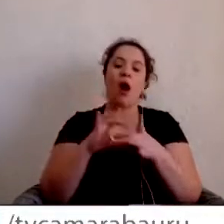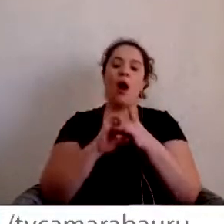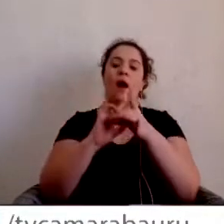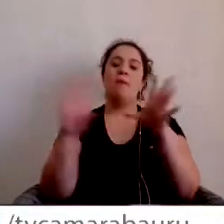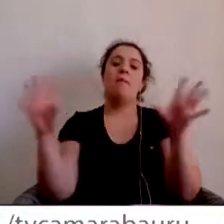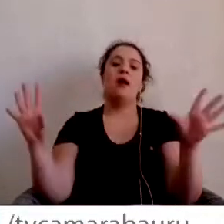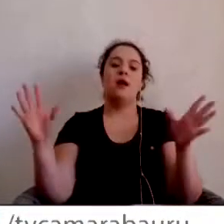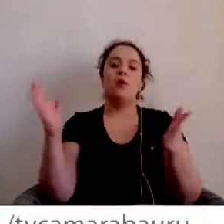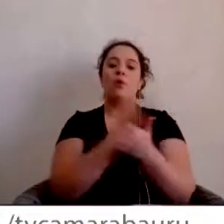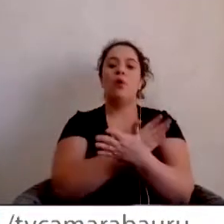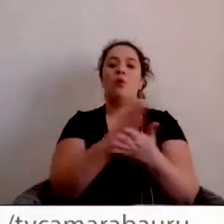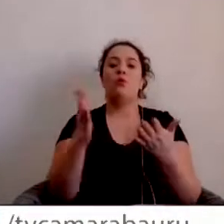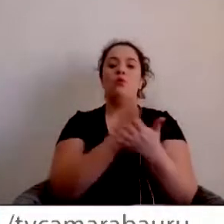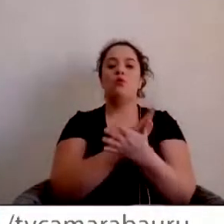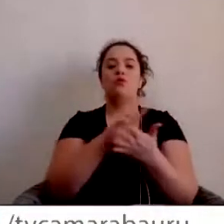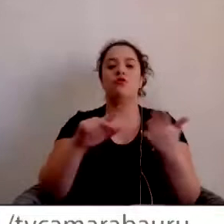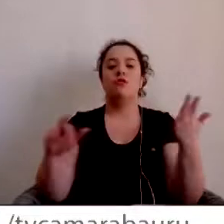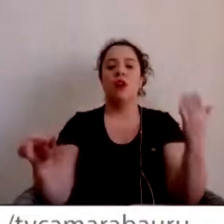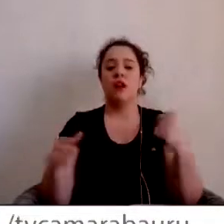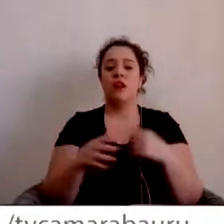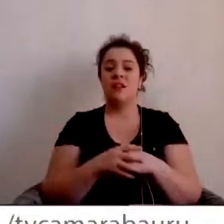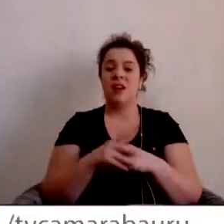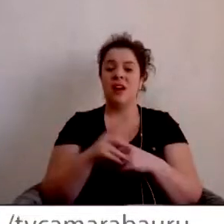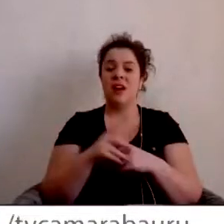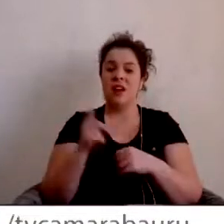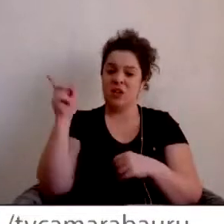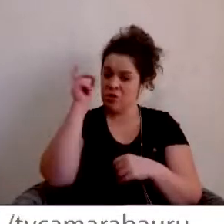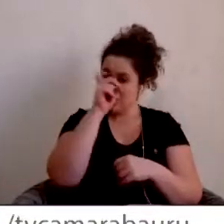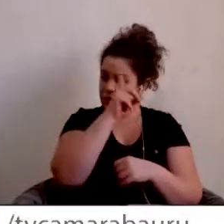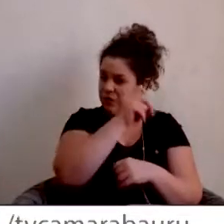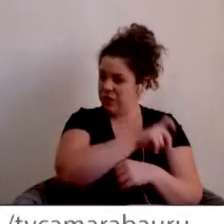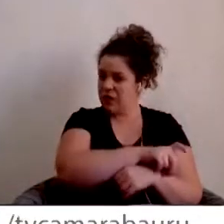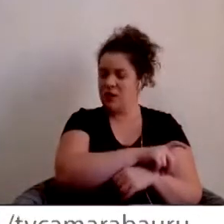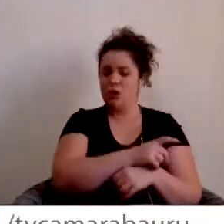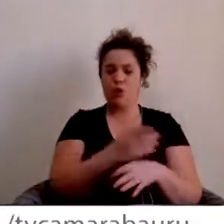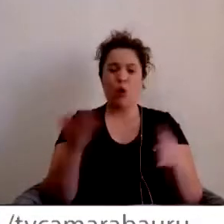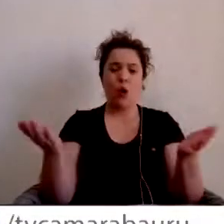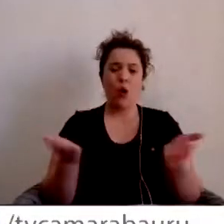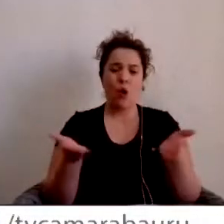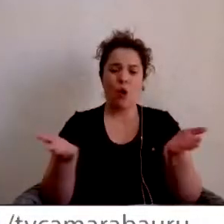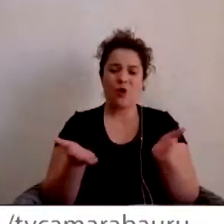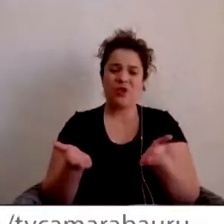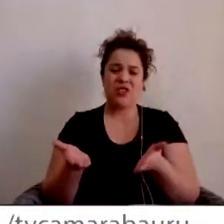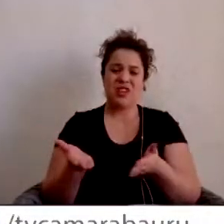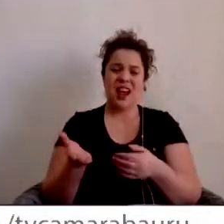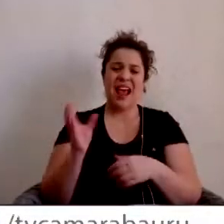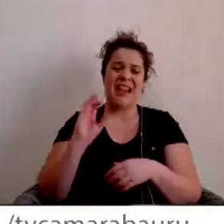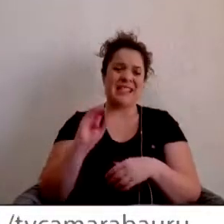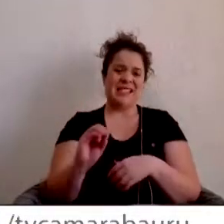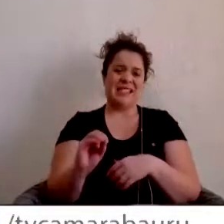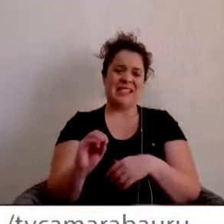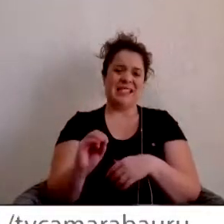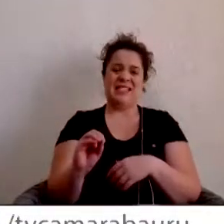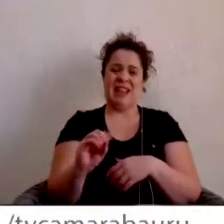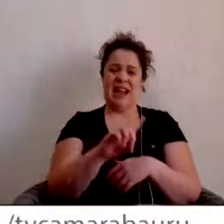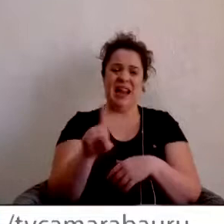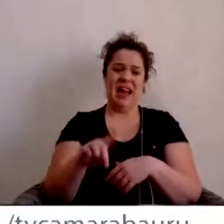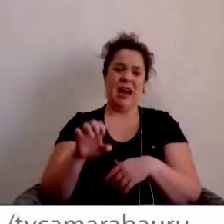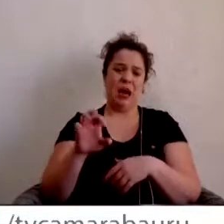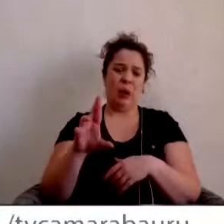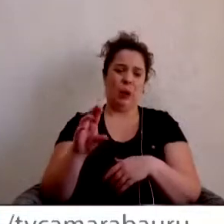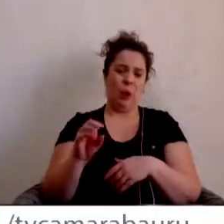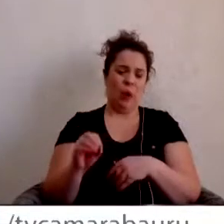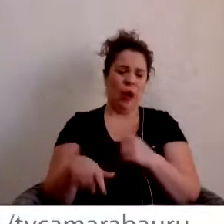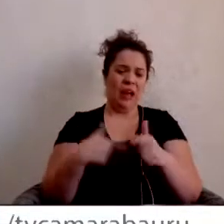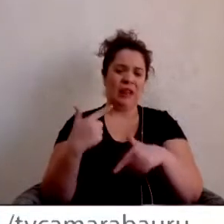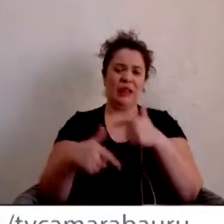de rentabilizar com ele fechado, a gente tem receita zero hoje, então nós não podemos prestar o serviço de atividade física.